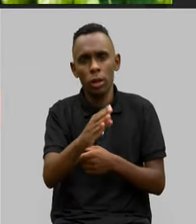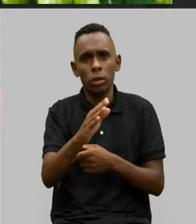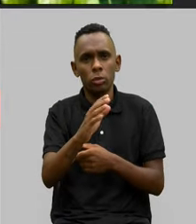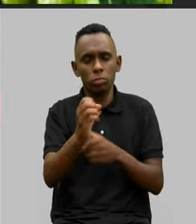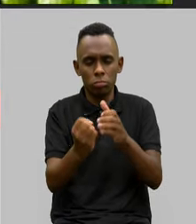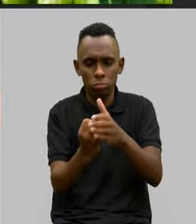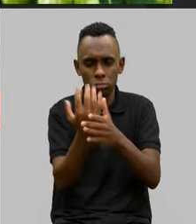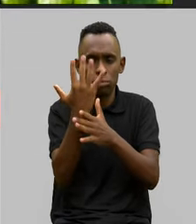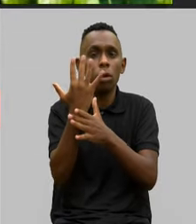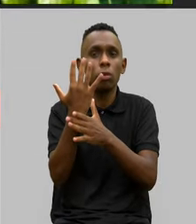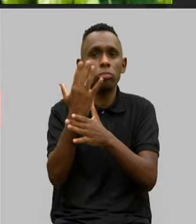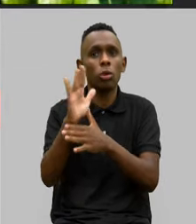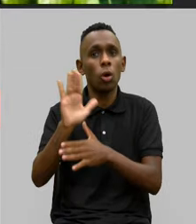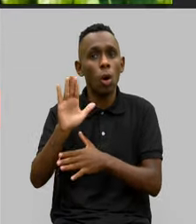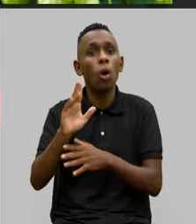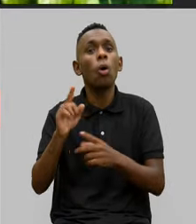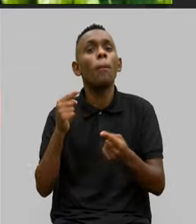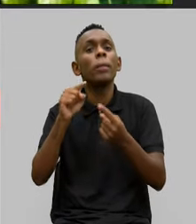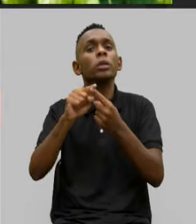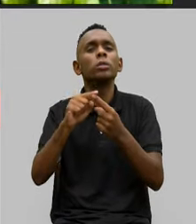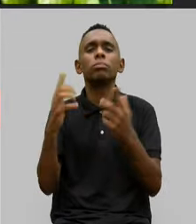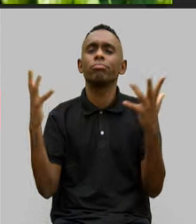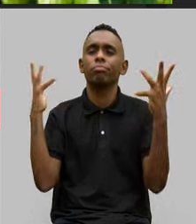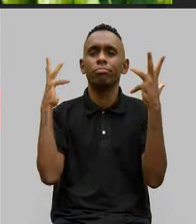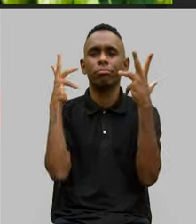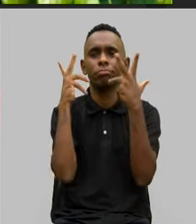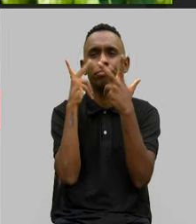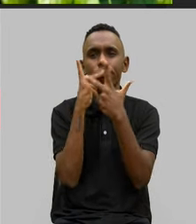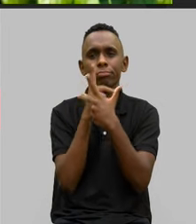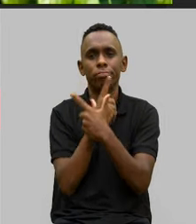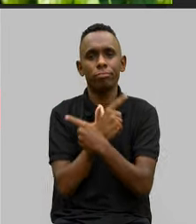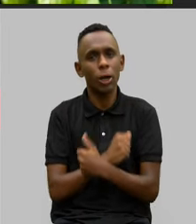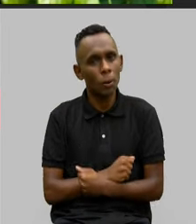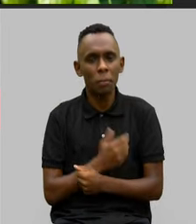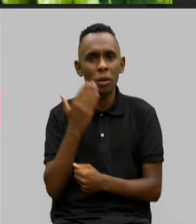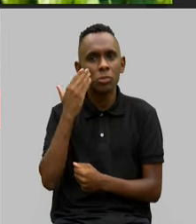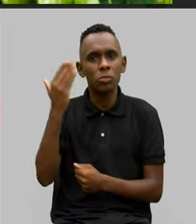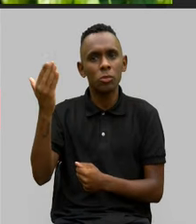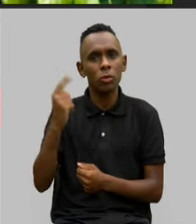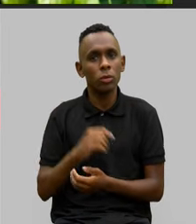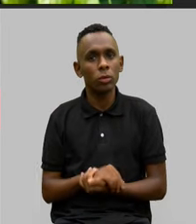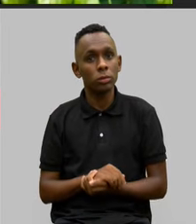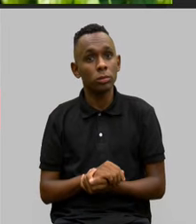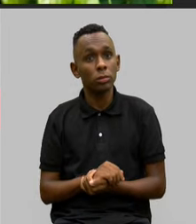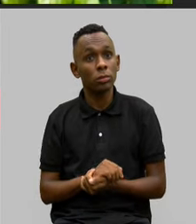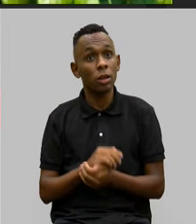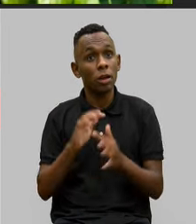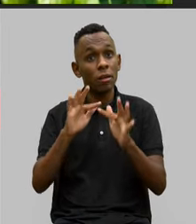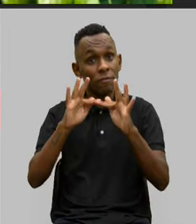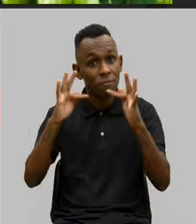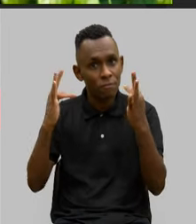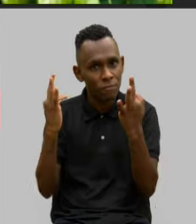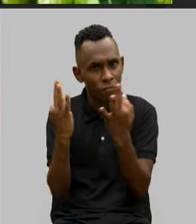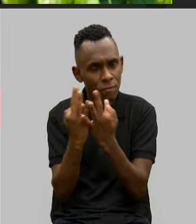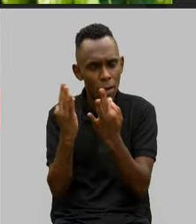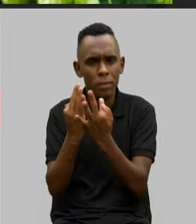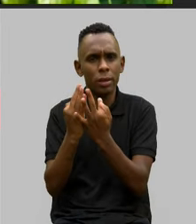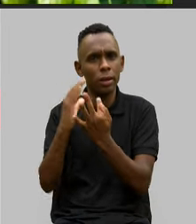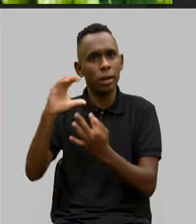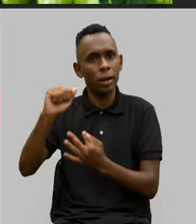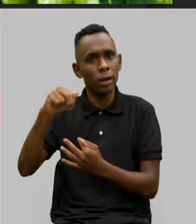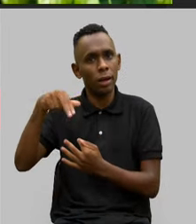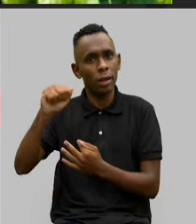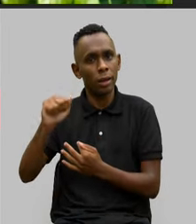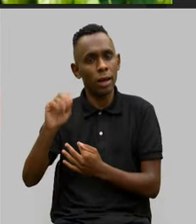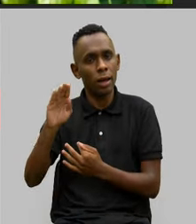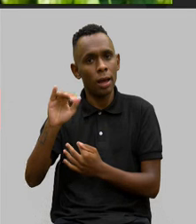que é o que nos traz aqui olha que coisa maravilhosa já começando pela família família canabasse né esse